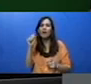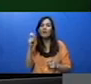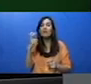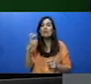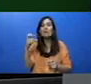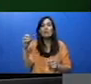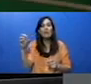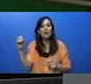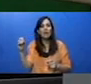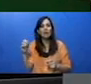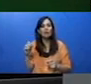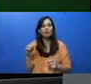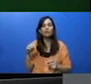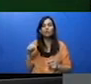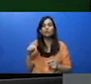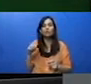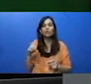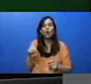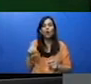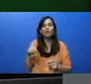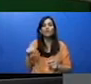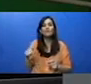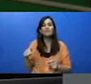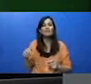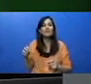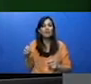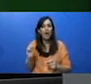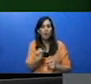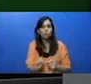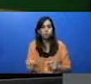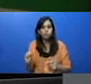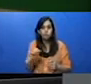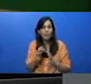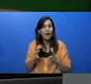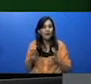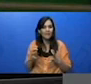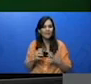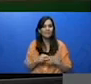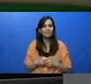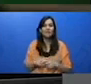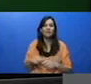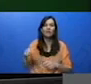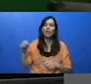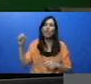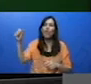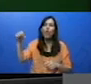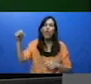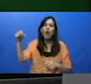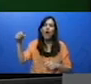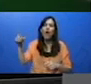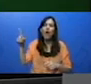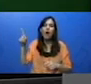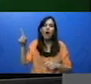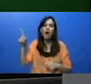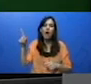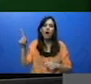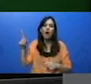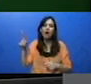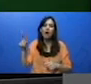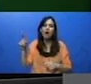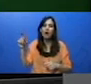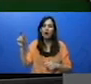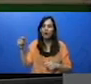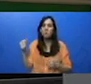Maria fez mais um ponto. Por último, 322, 430. Vocês repararam que